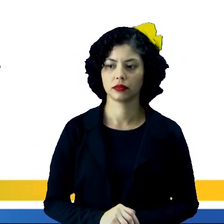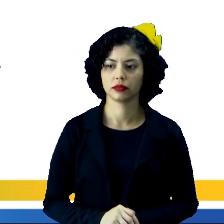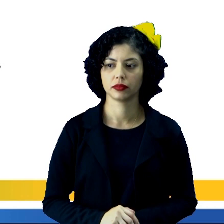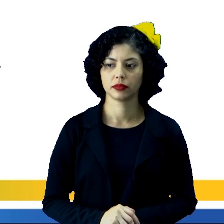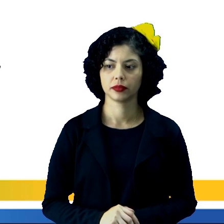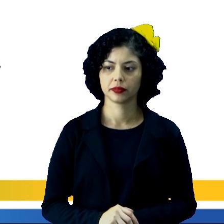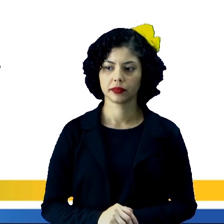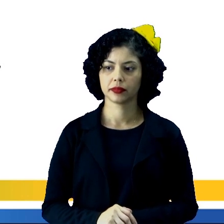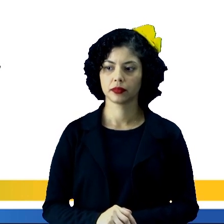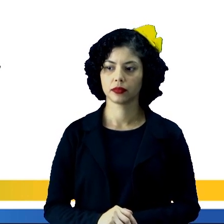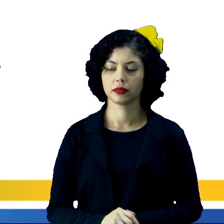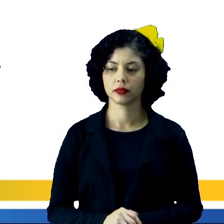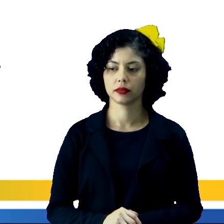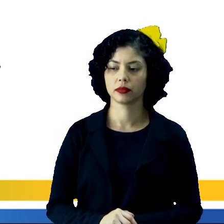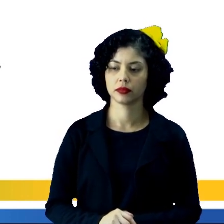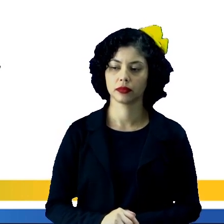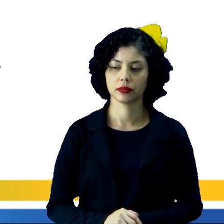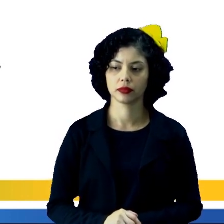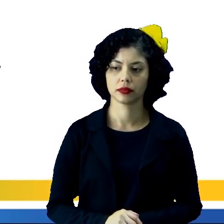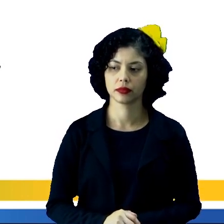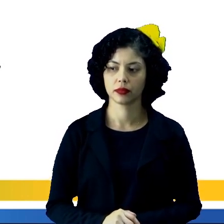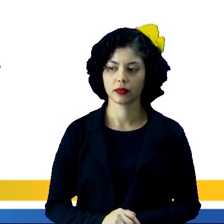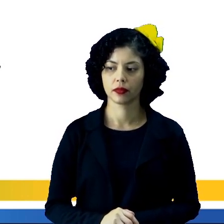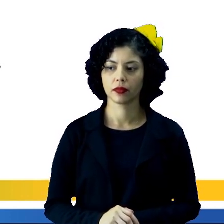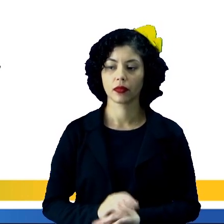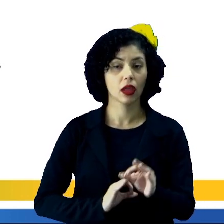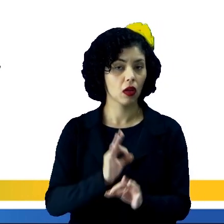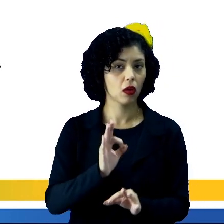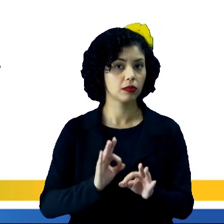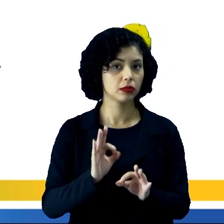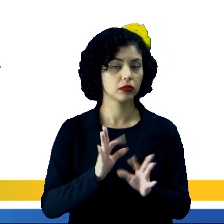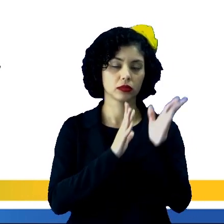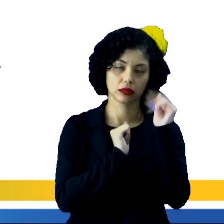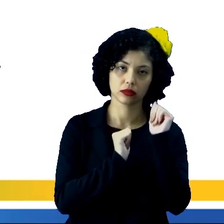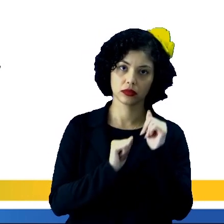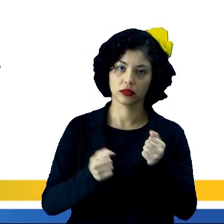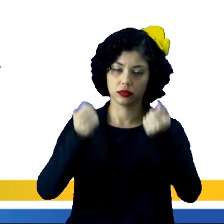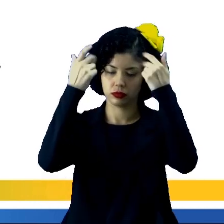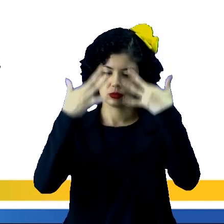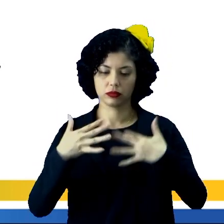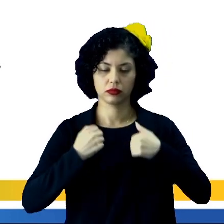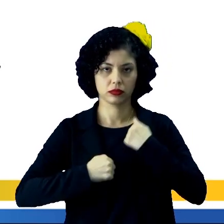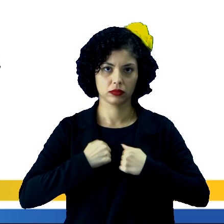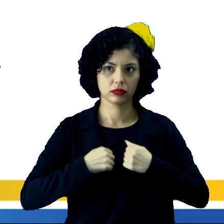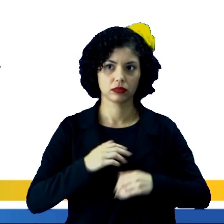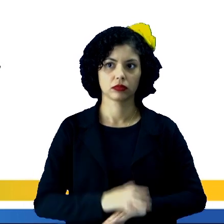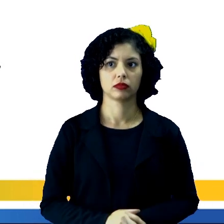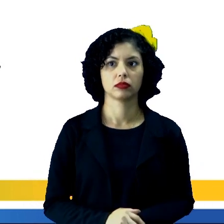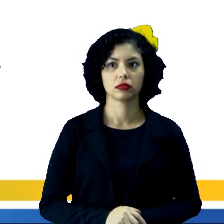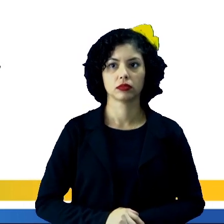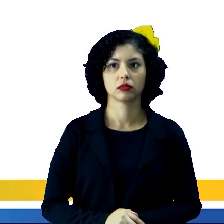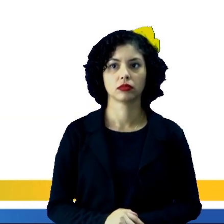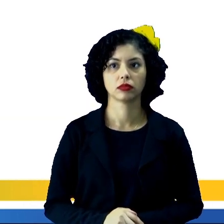Tidy up your room and then take a shower. Arrume seu quarto e tome um banho.